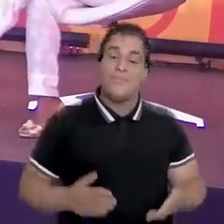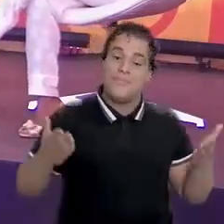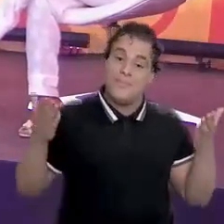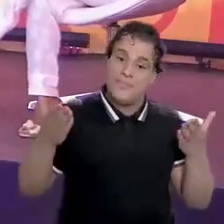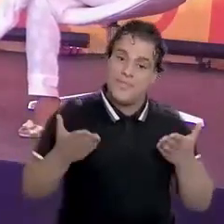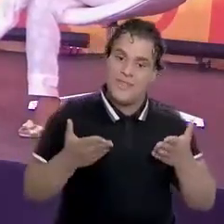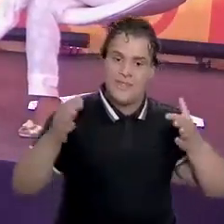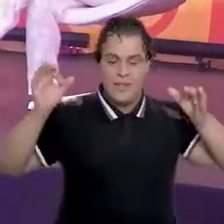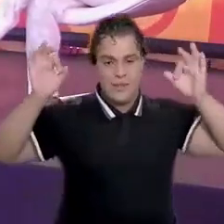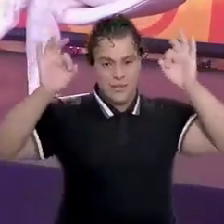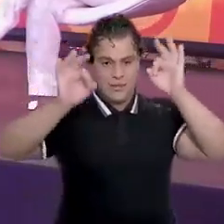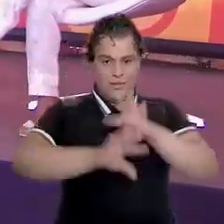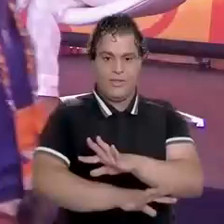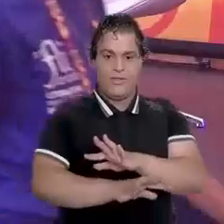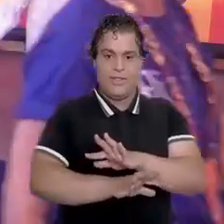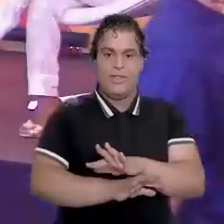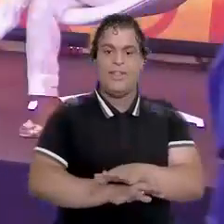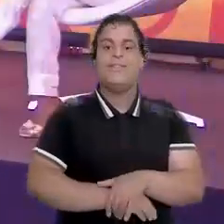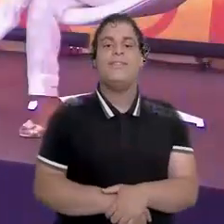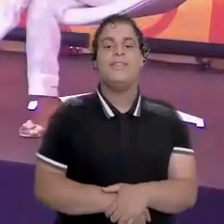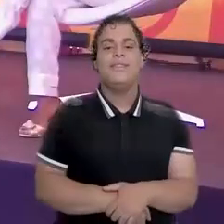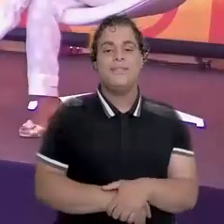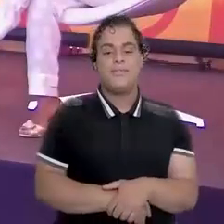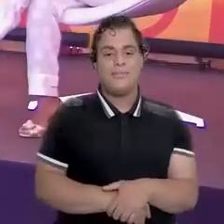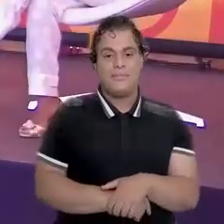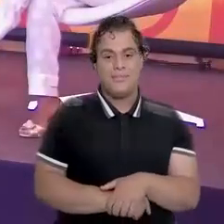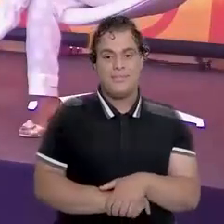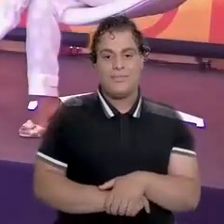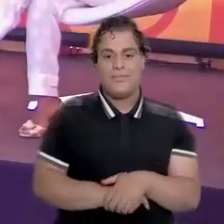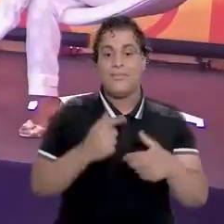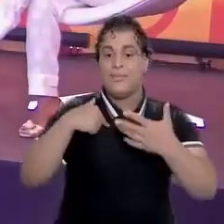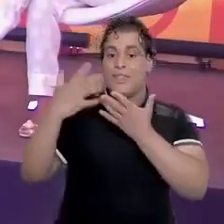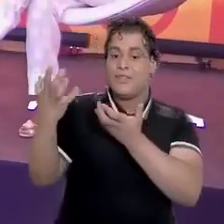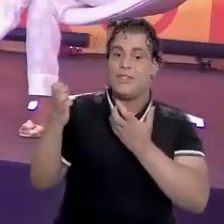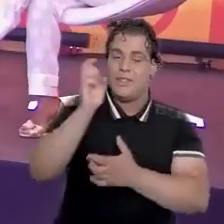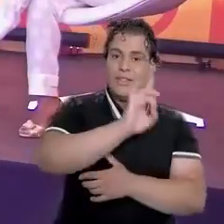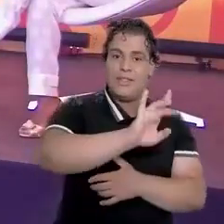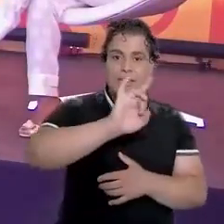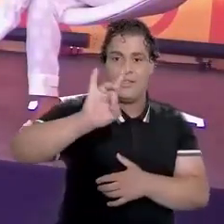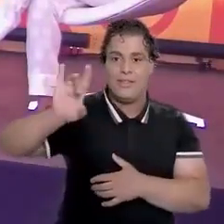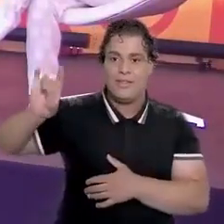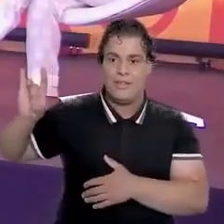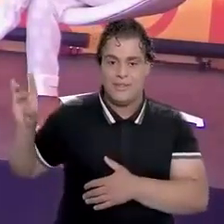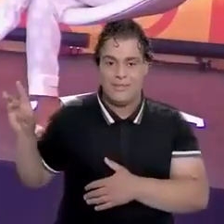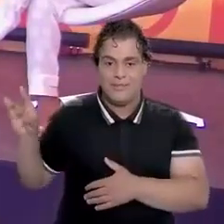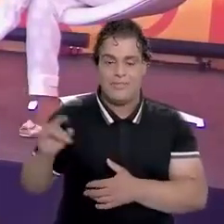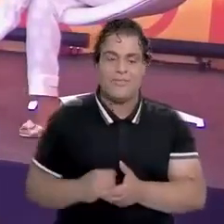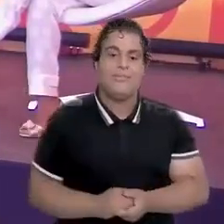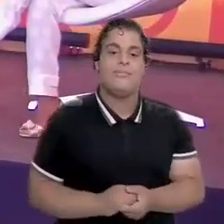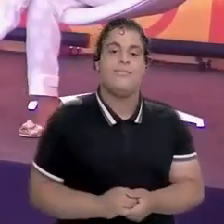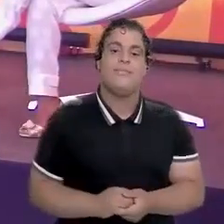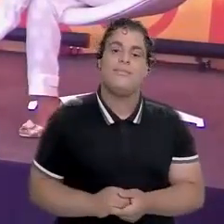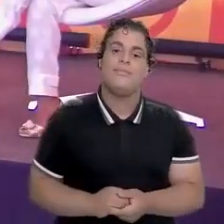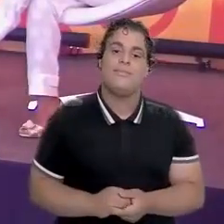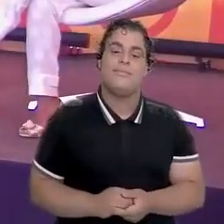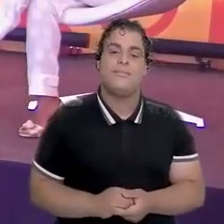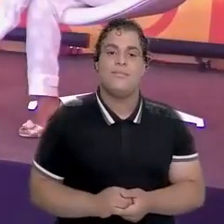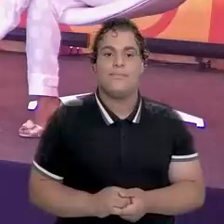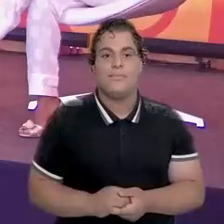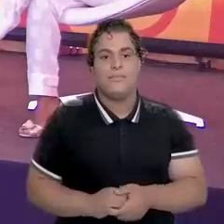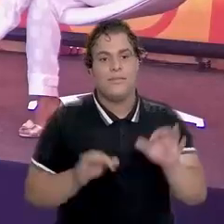Bom, para finalizarmos, que já está assim, ó, eu quero que cada uma faça esse